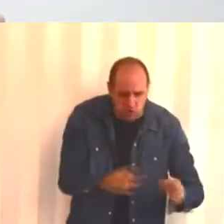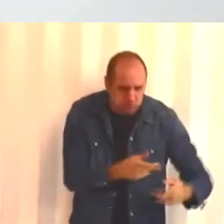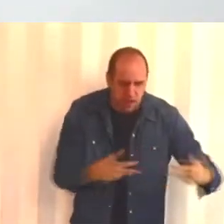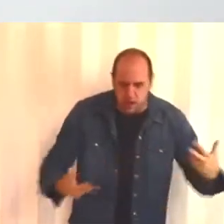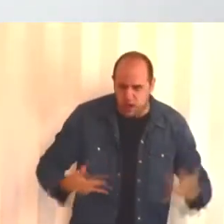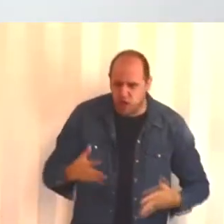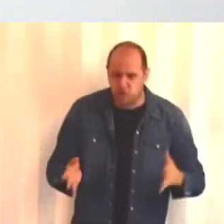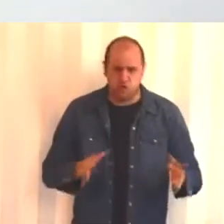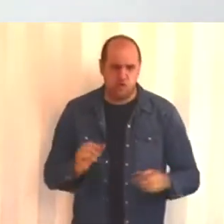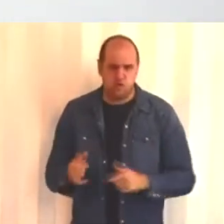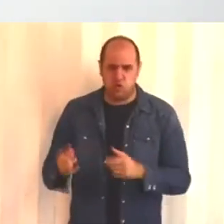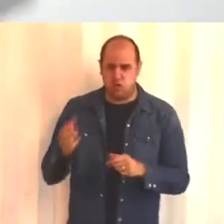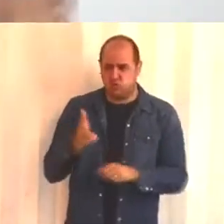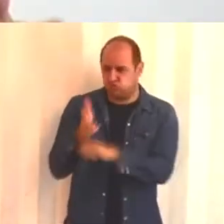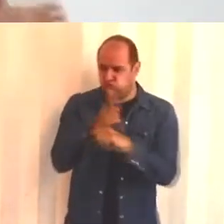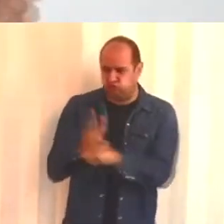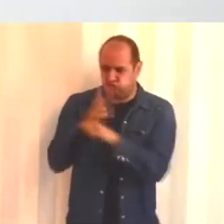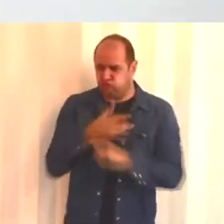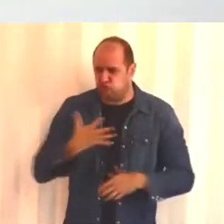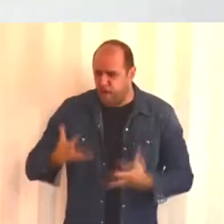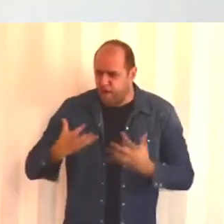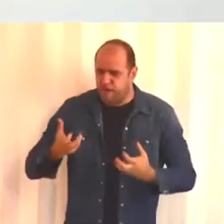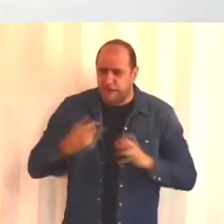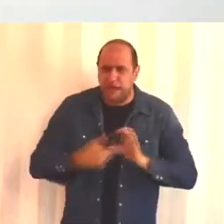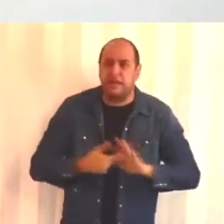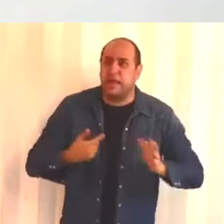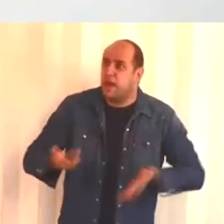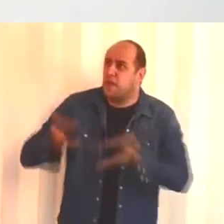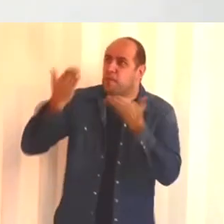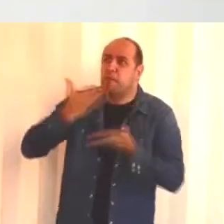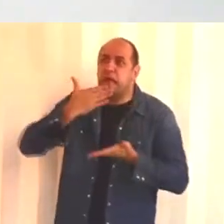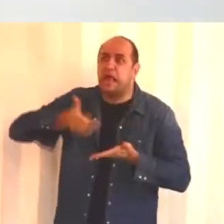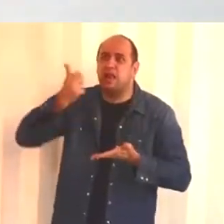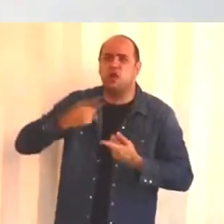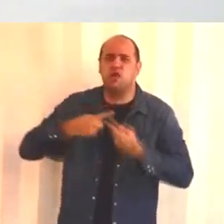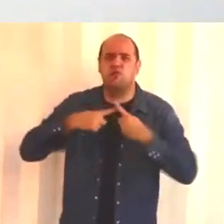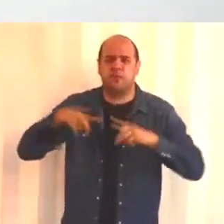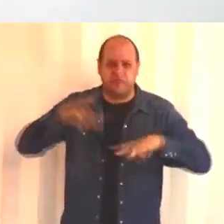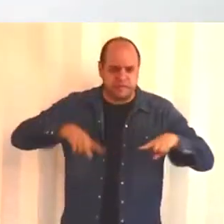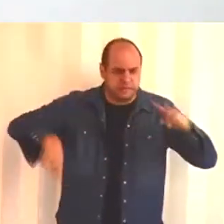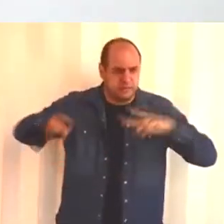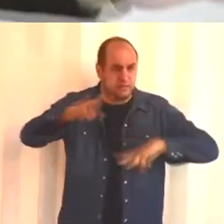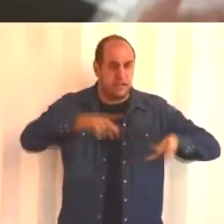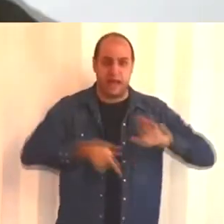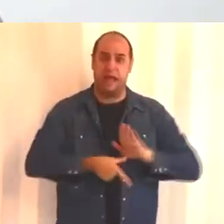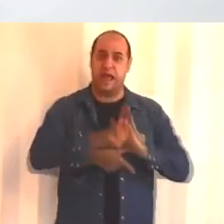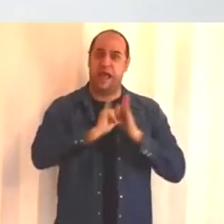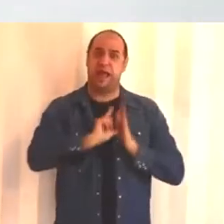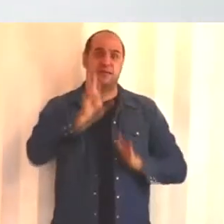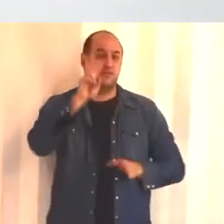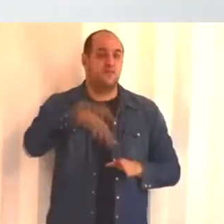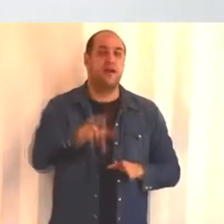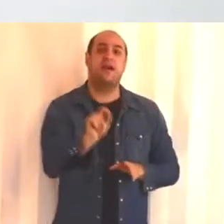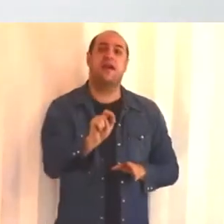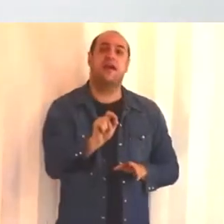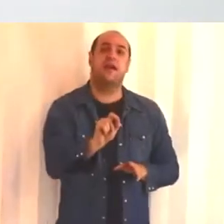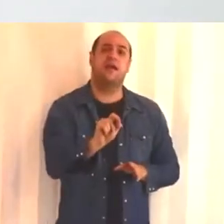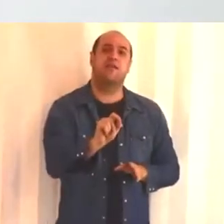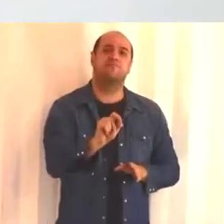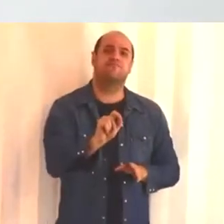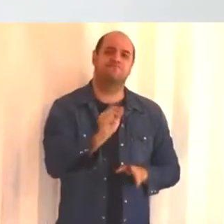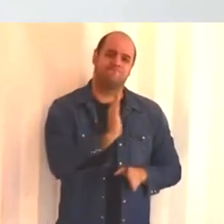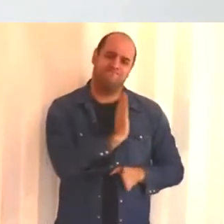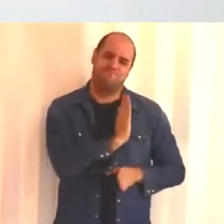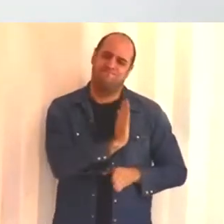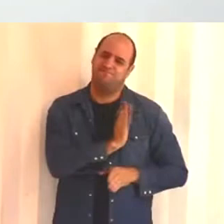o culto está sendo transmitido, nós queremos excelência para o Senhor, mas antes de Deus estar olhando toda essa parte técnica, sabe o que Deus está olhando? O